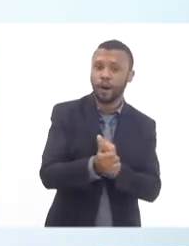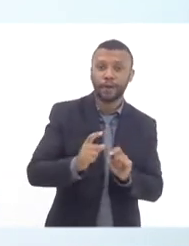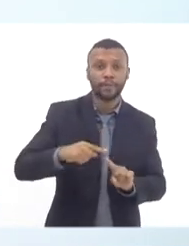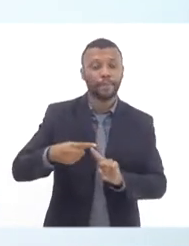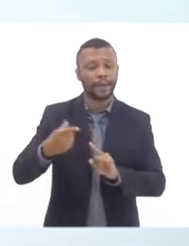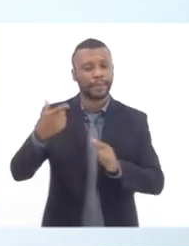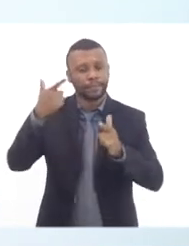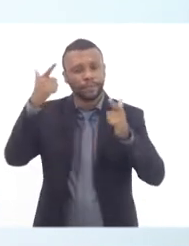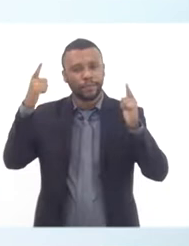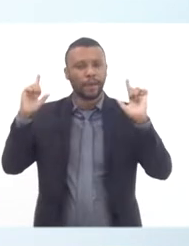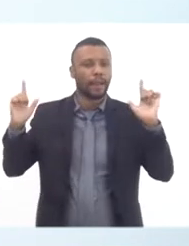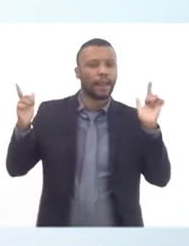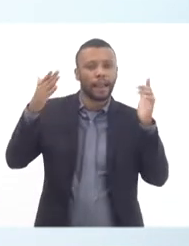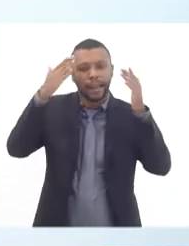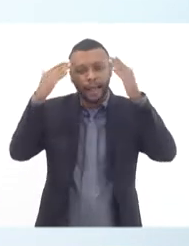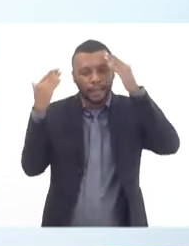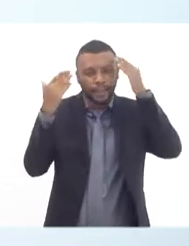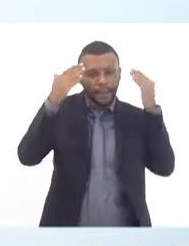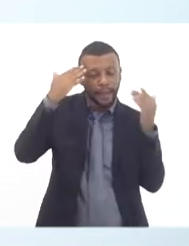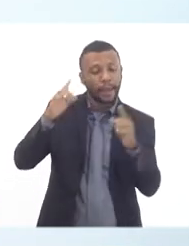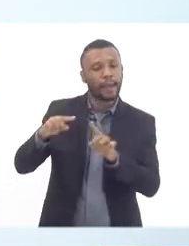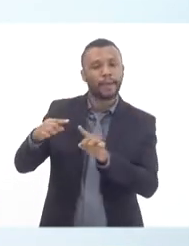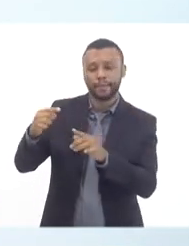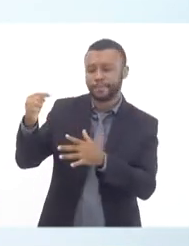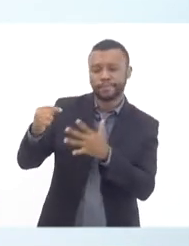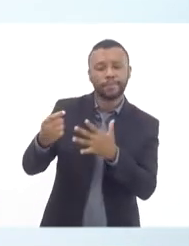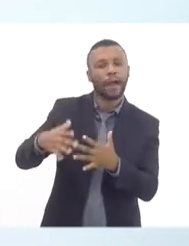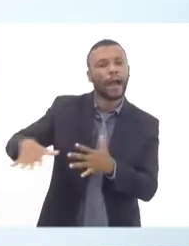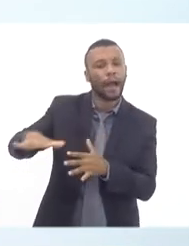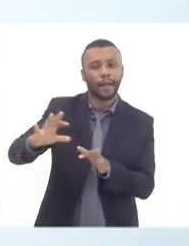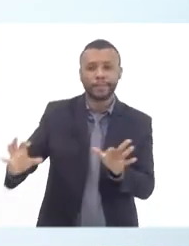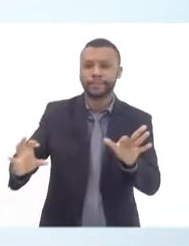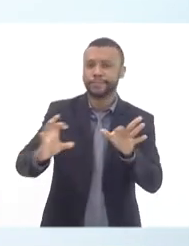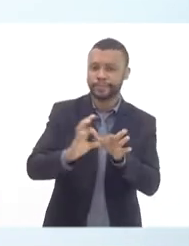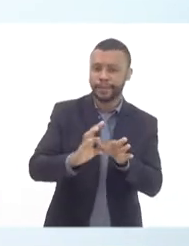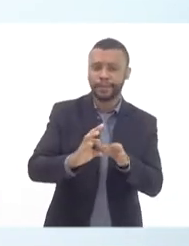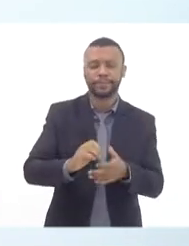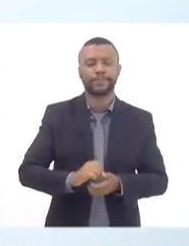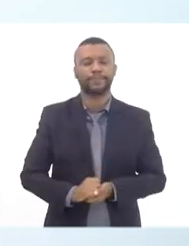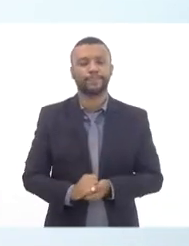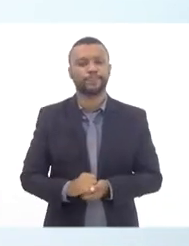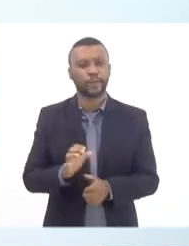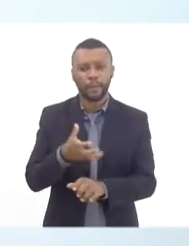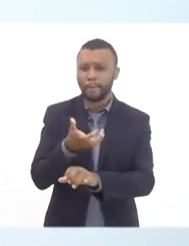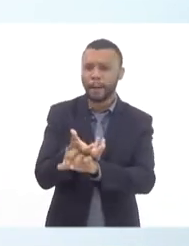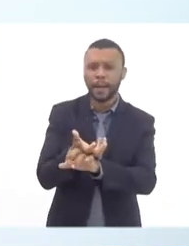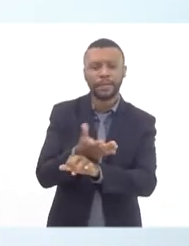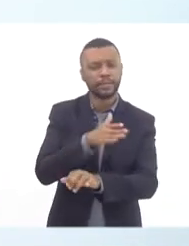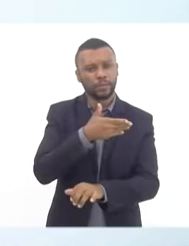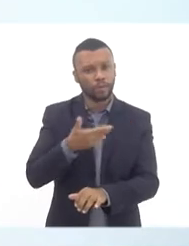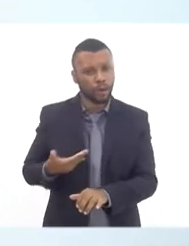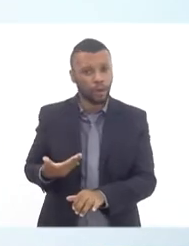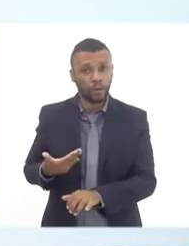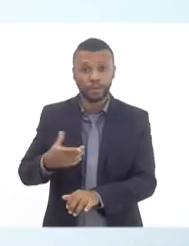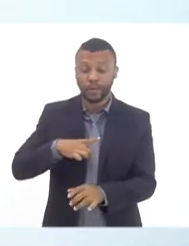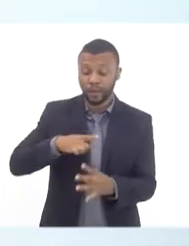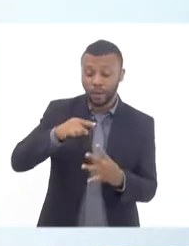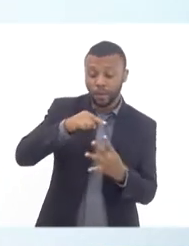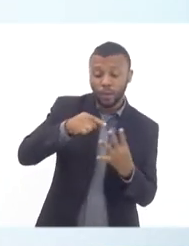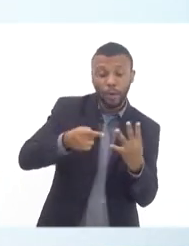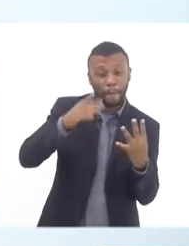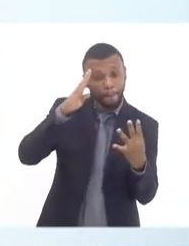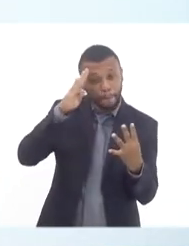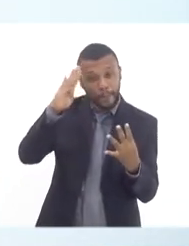áreas. Artigo 3º. O Parque Estadual Fazenda Colubandê será dividido em 4 grandes